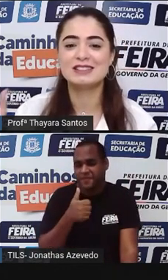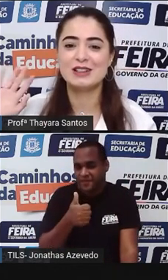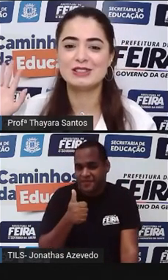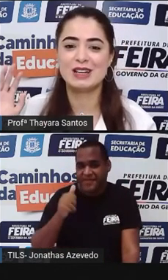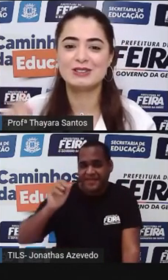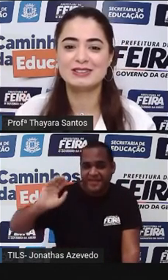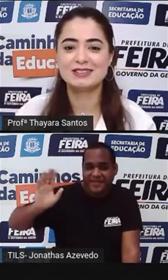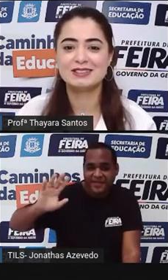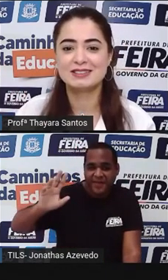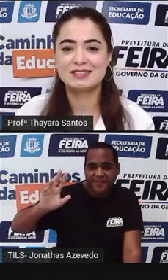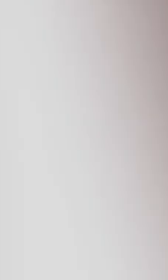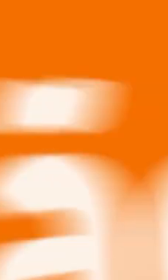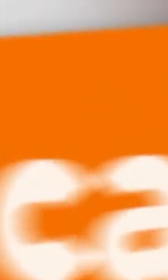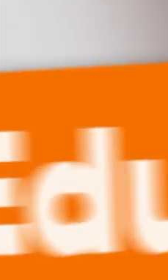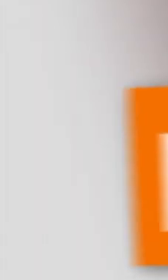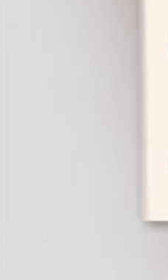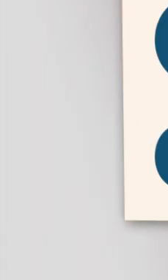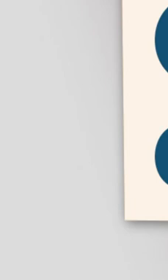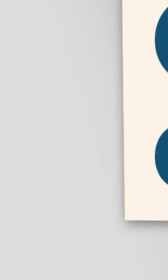gente. Tchau, tchau.